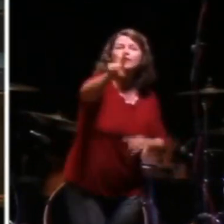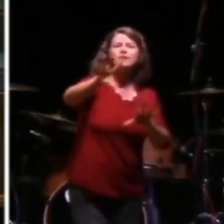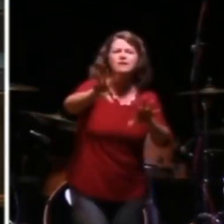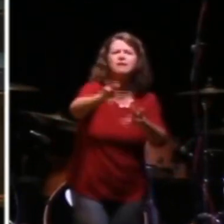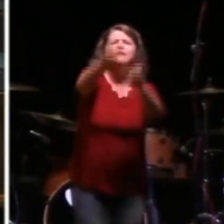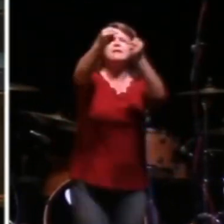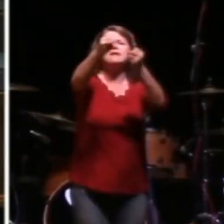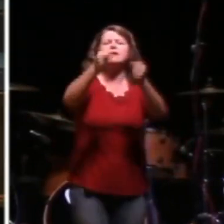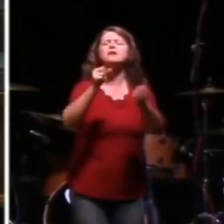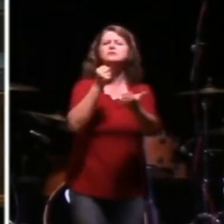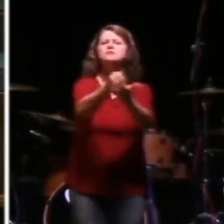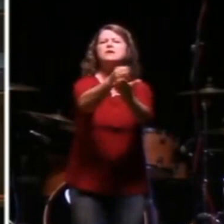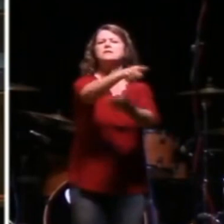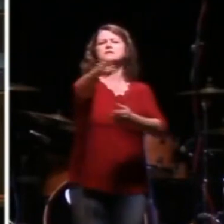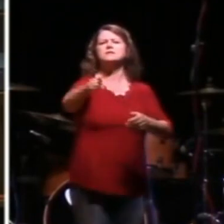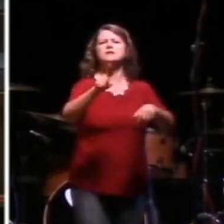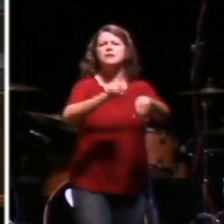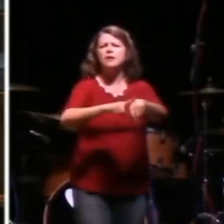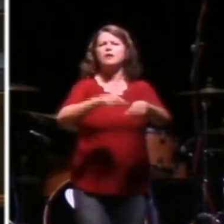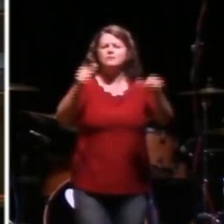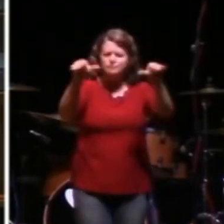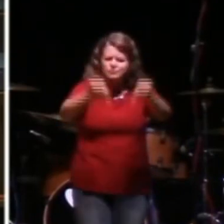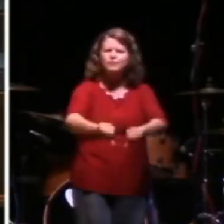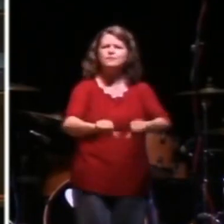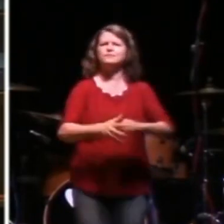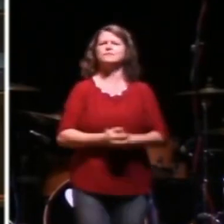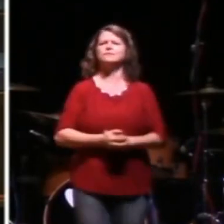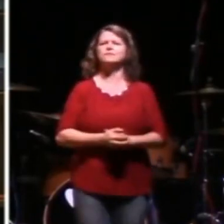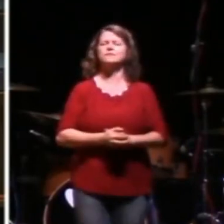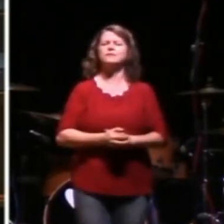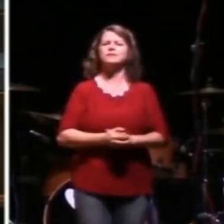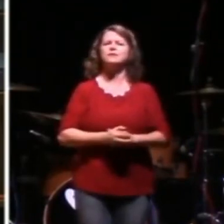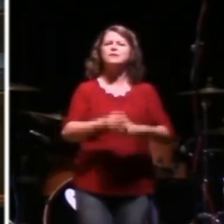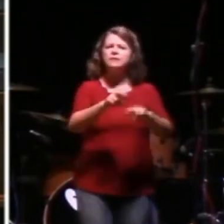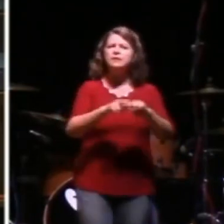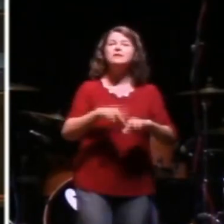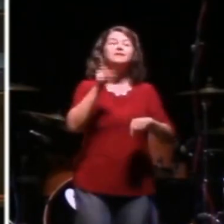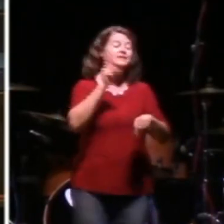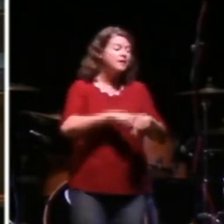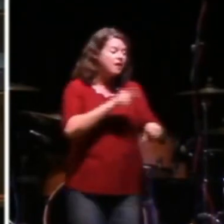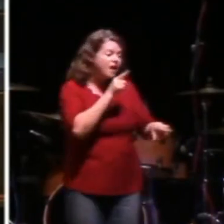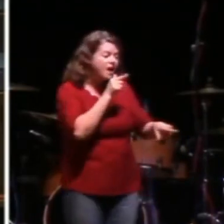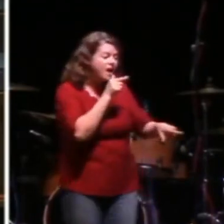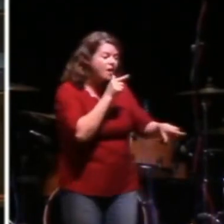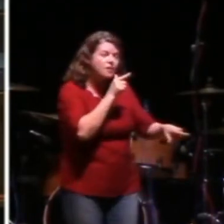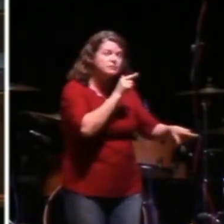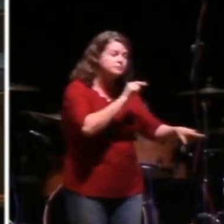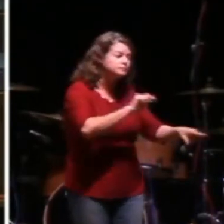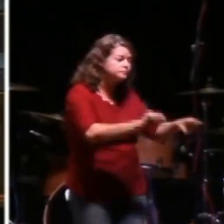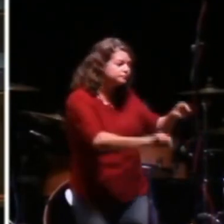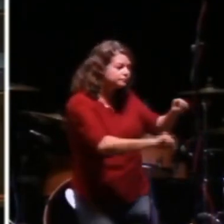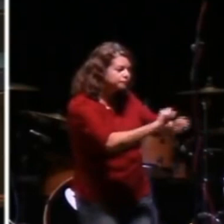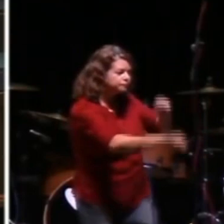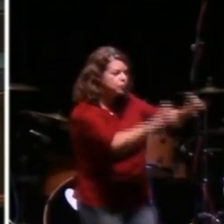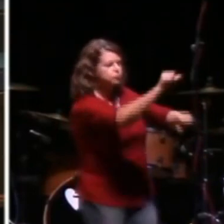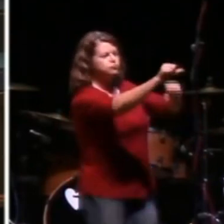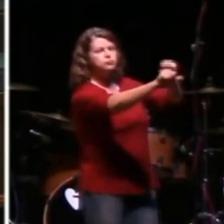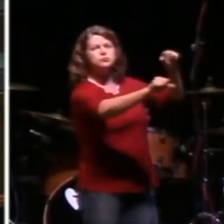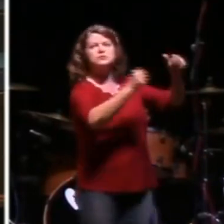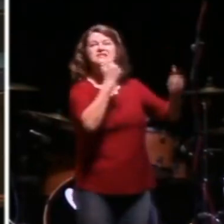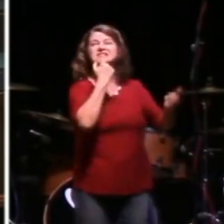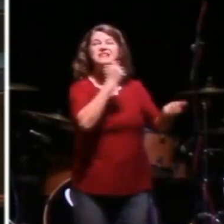tirar da tua escravidão portanto quando o sangue quando a água é transformado em sangue é